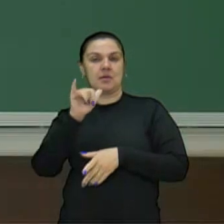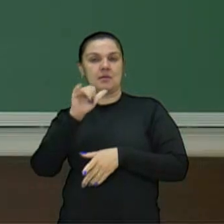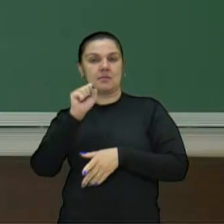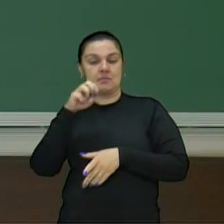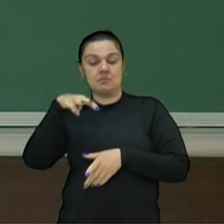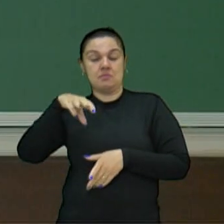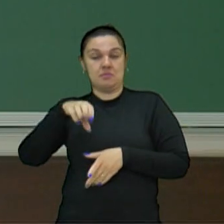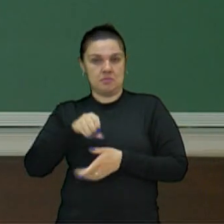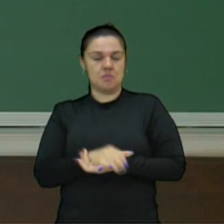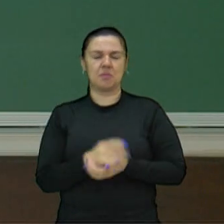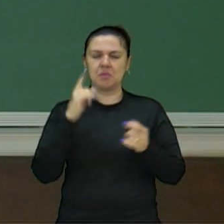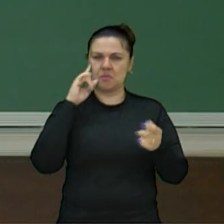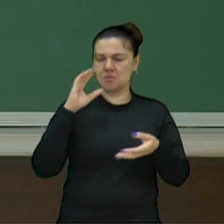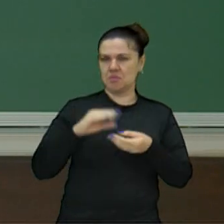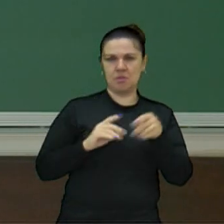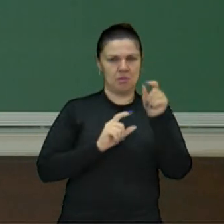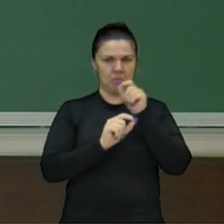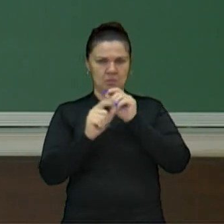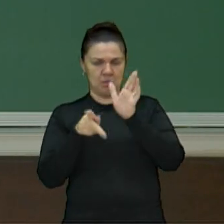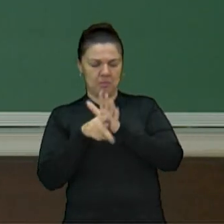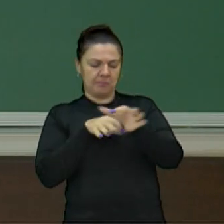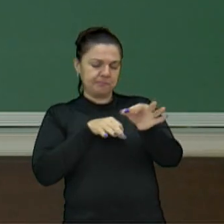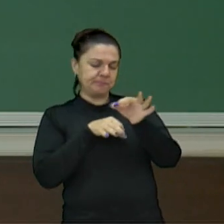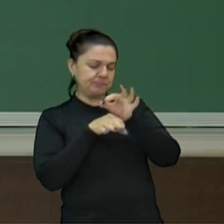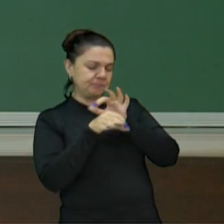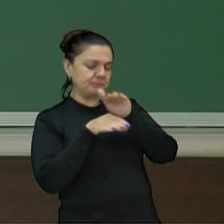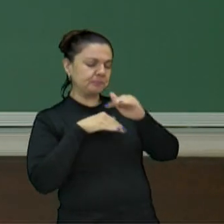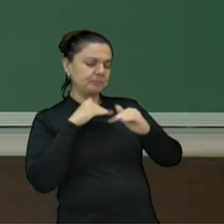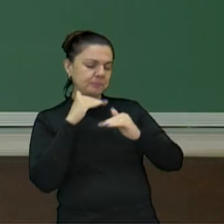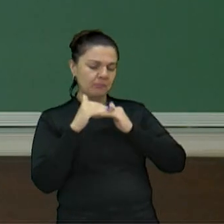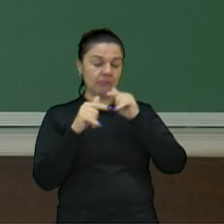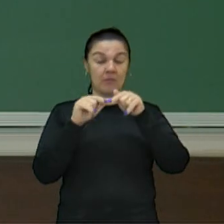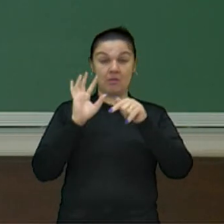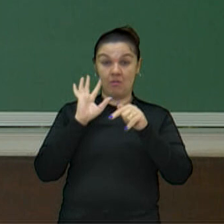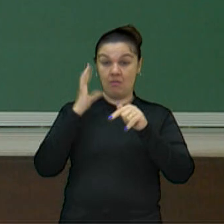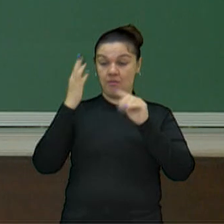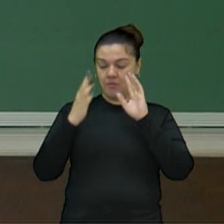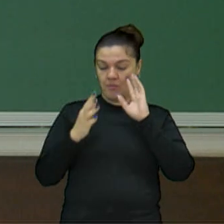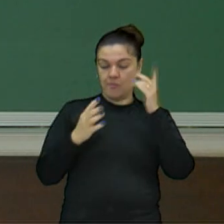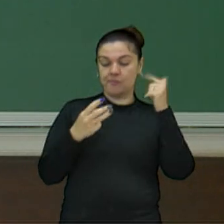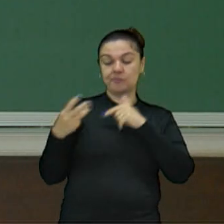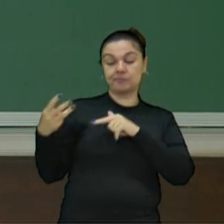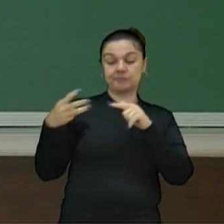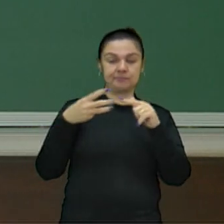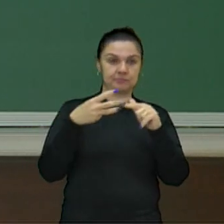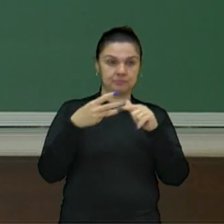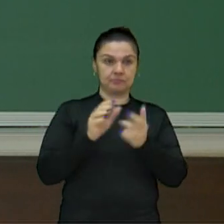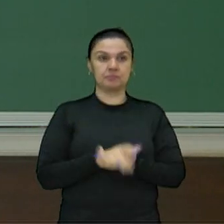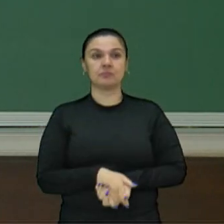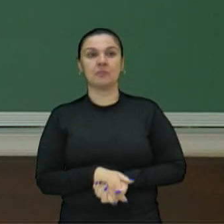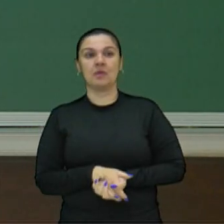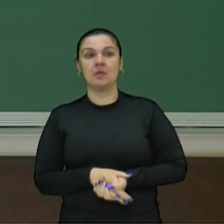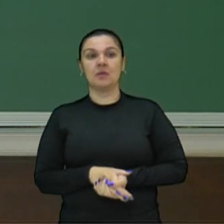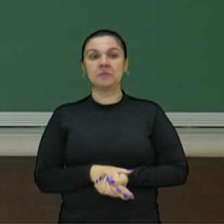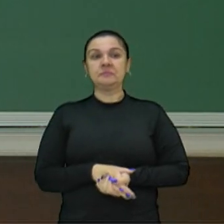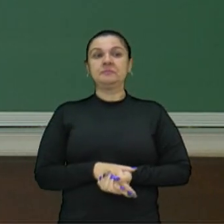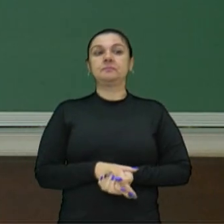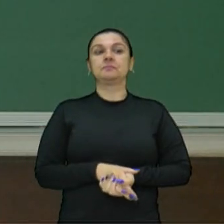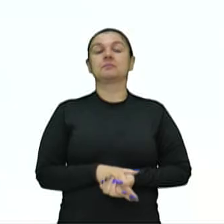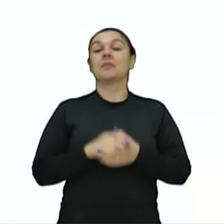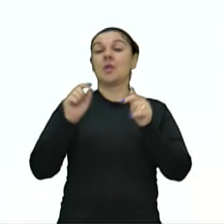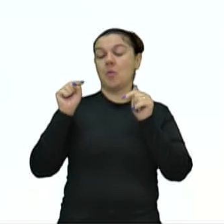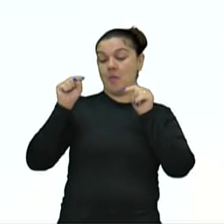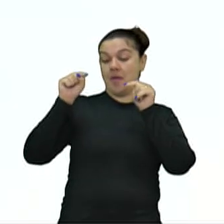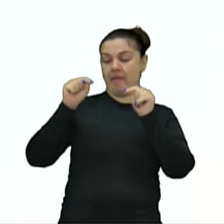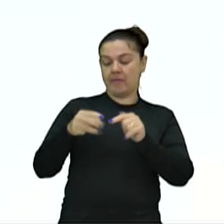Nós queríamos entender, então, aquilo que regula os acontecimentos nesse terceiro epistema. É